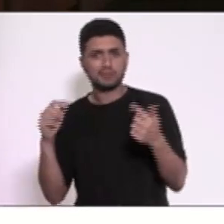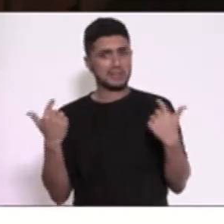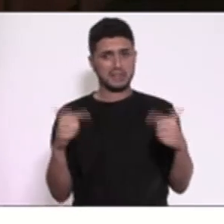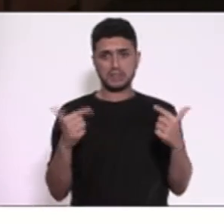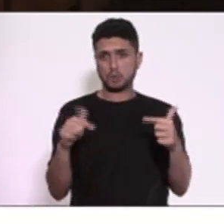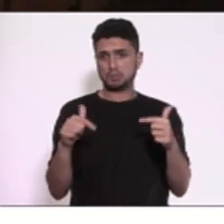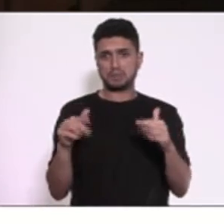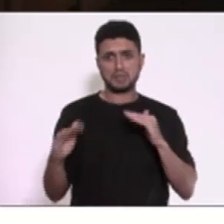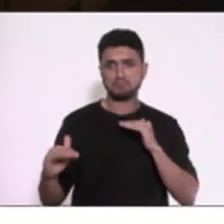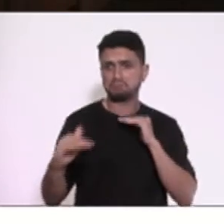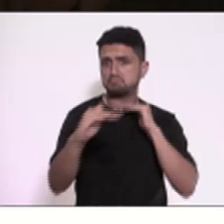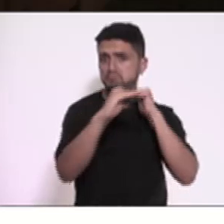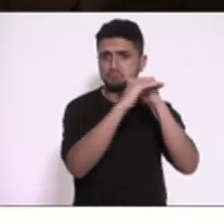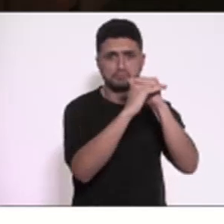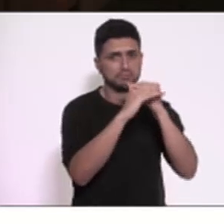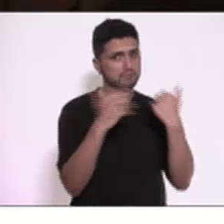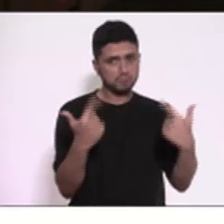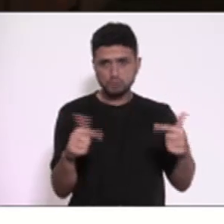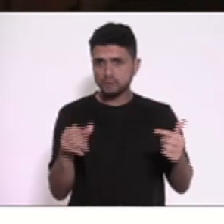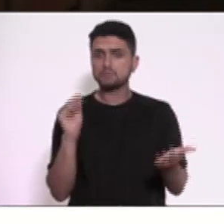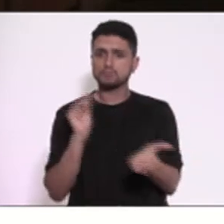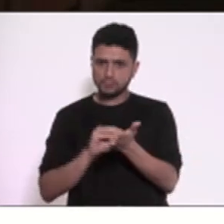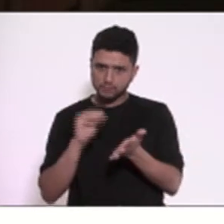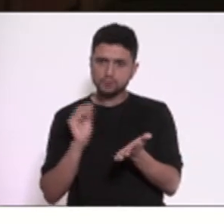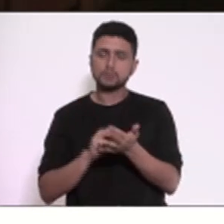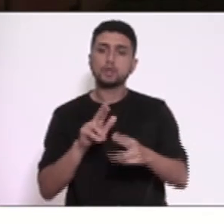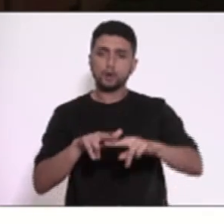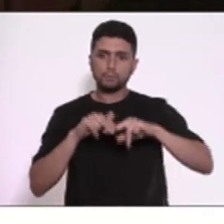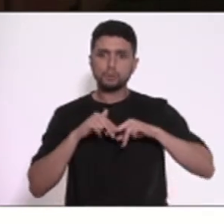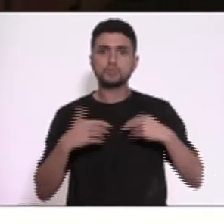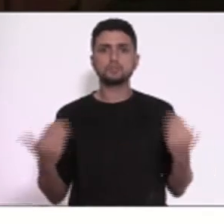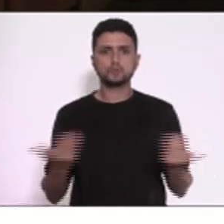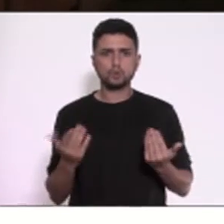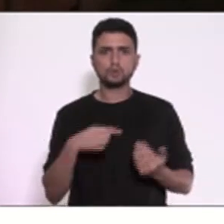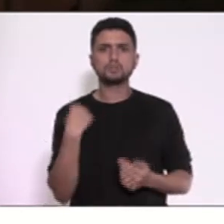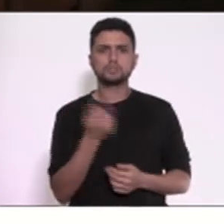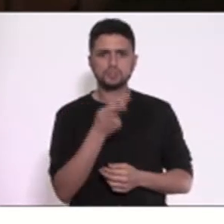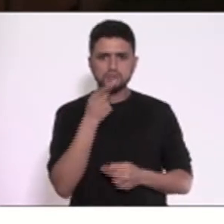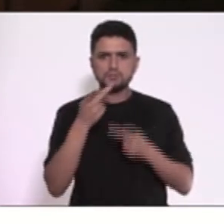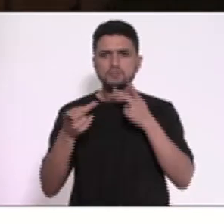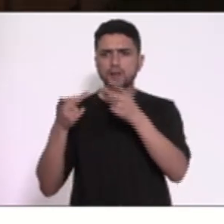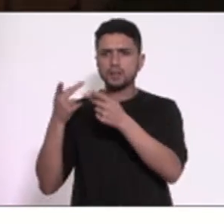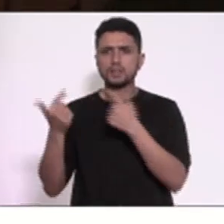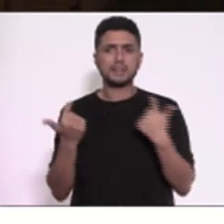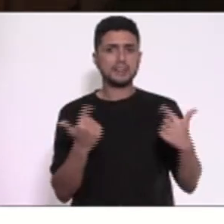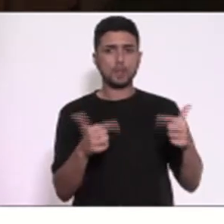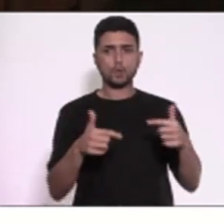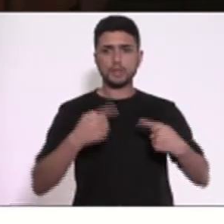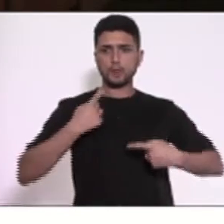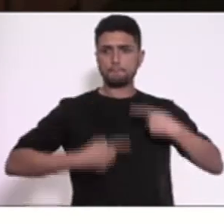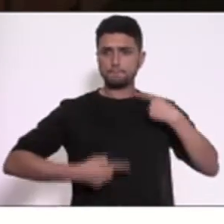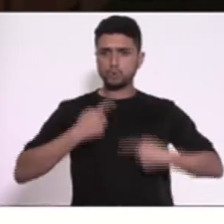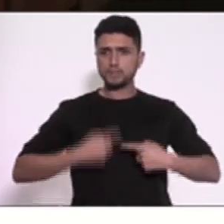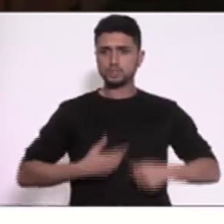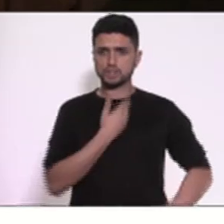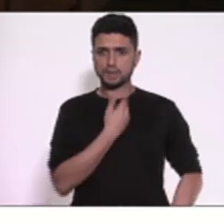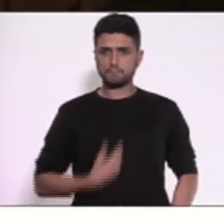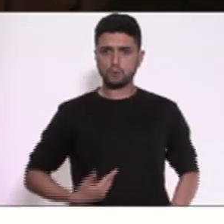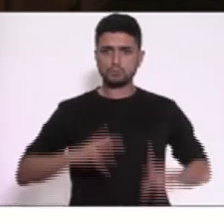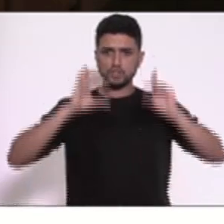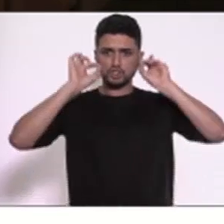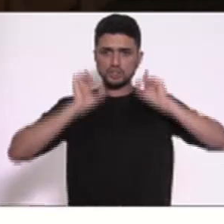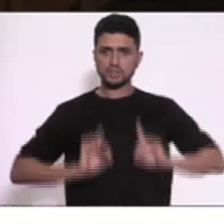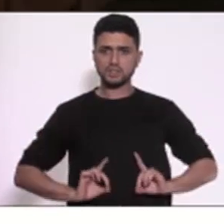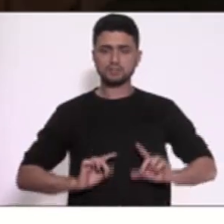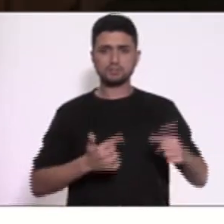reparação histórica. É por isso que nos dias de hoje, quando a gente fala sobre a ausência de políticas públicas e ausência de direitos, a